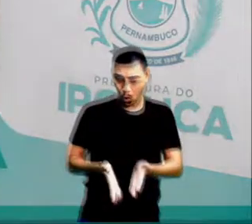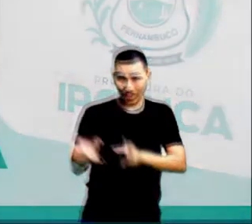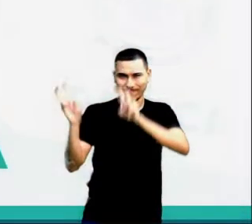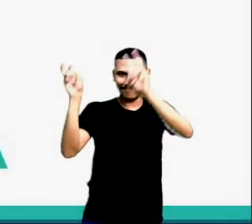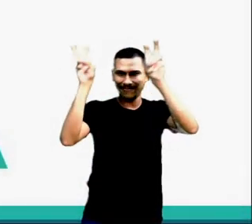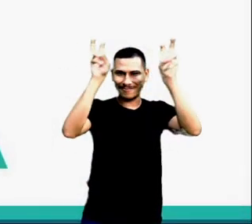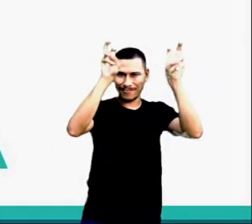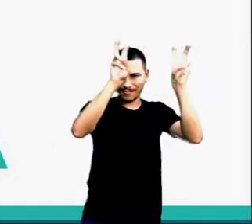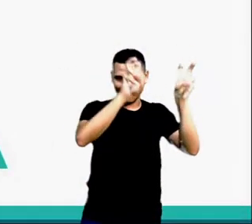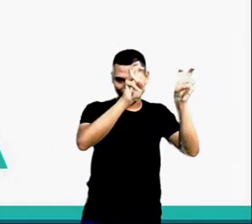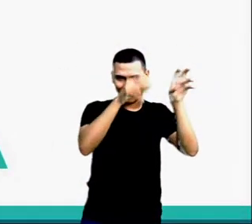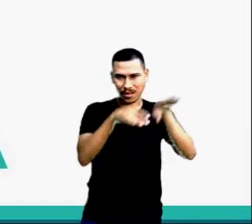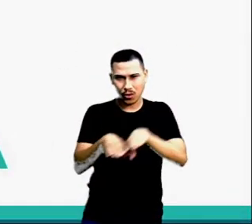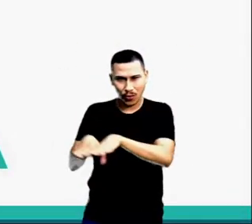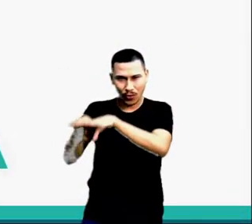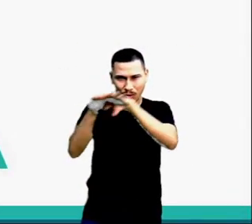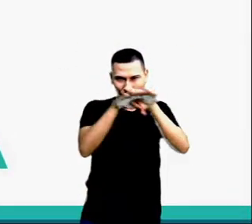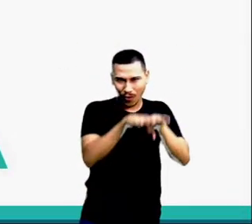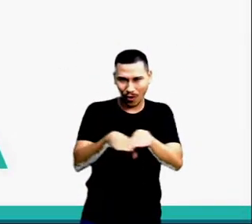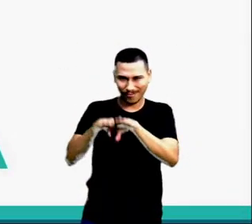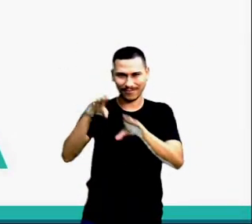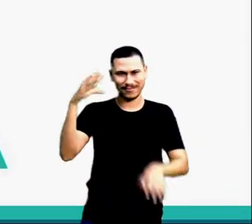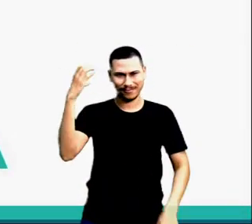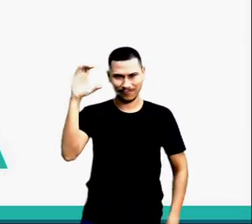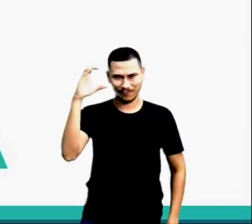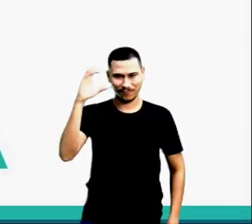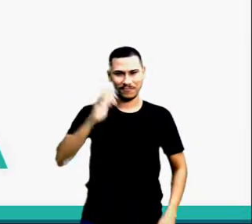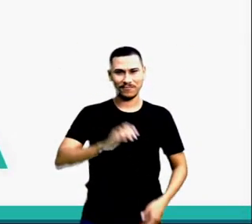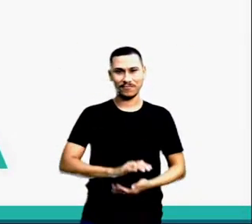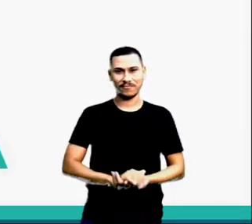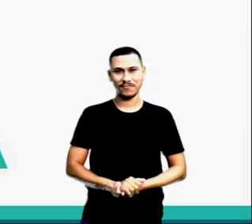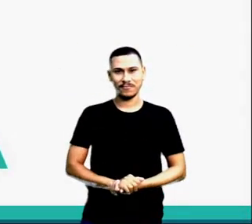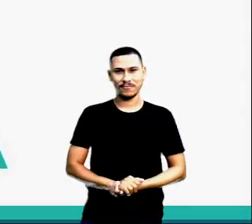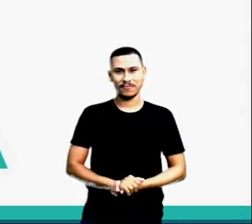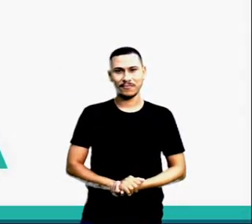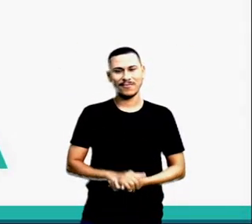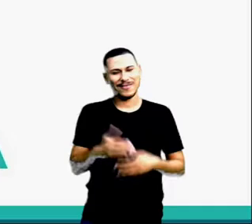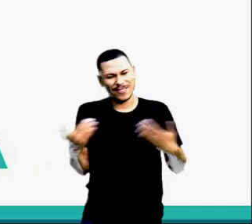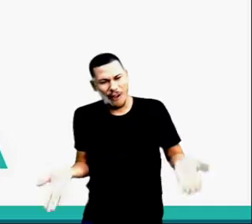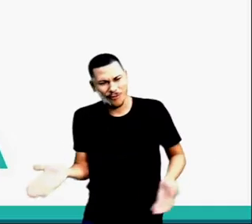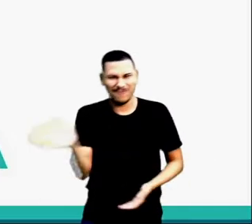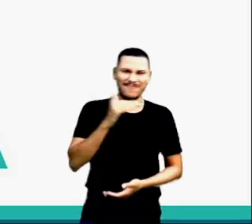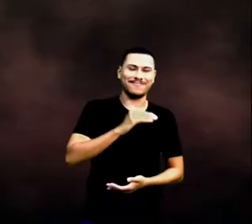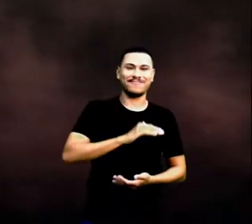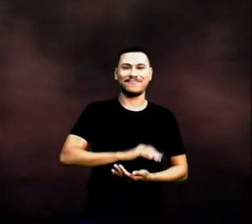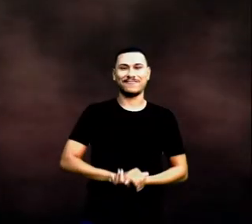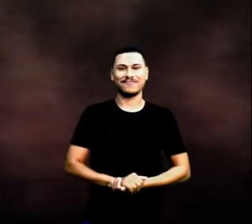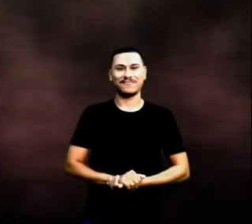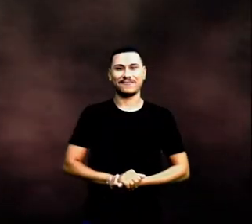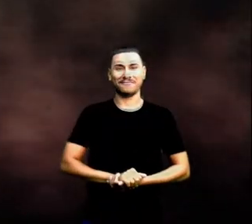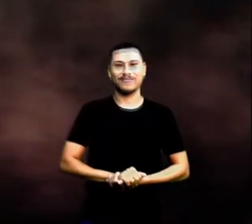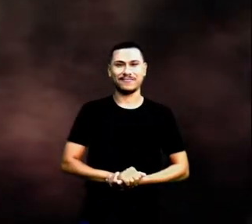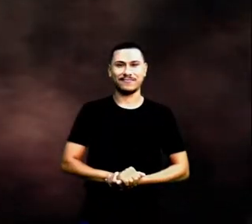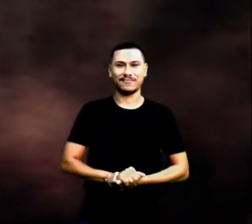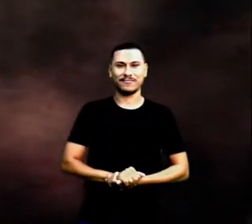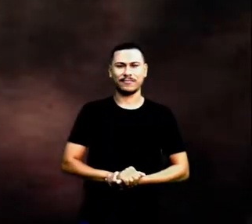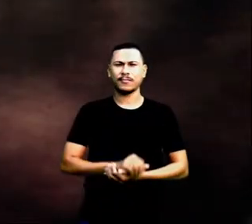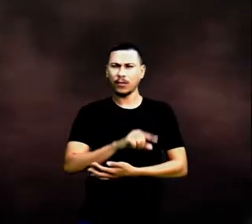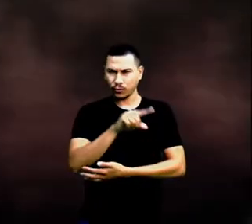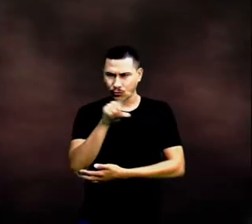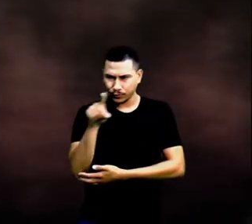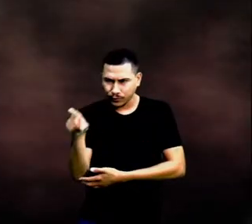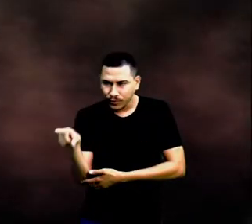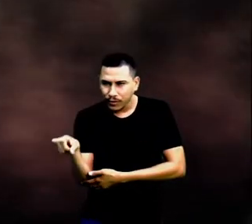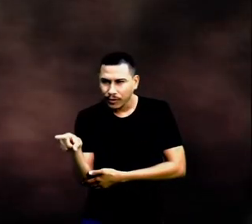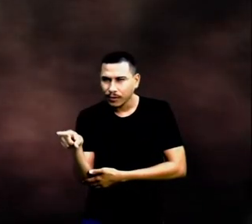é sobre notação científica então bem com ele se você